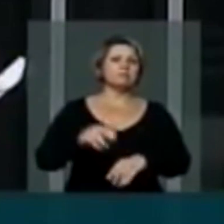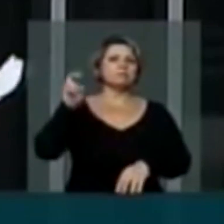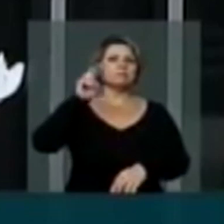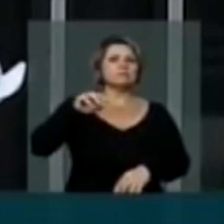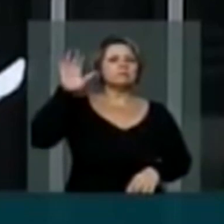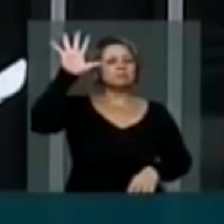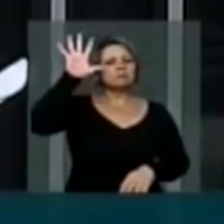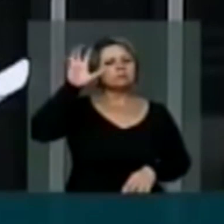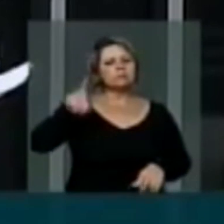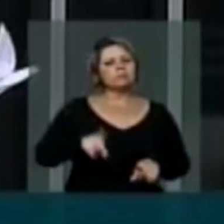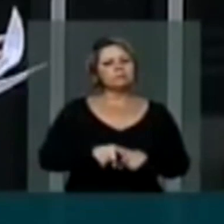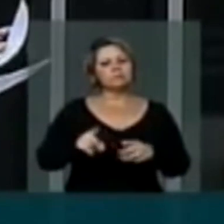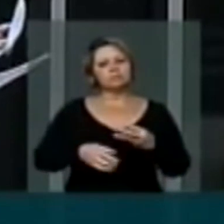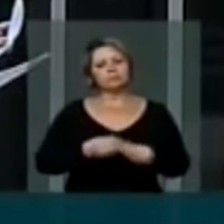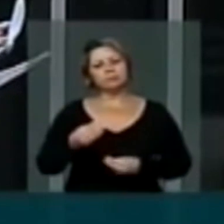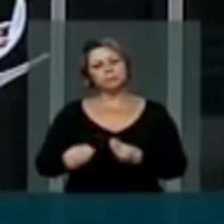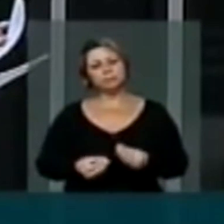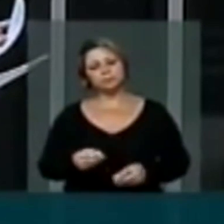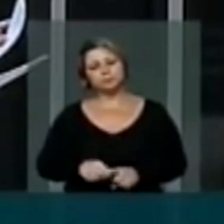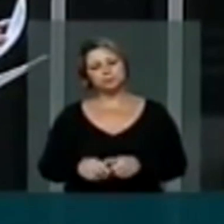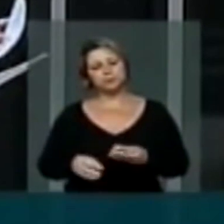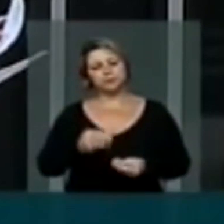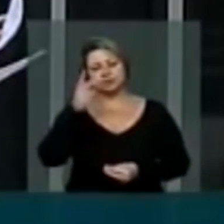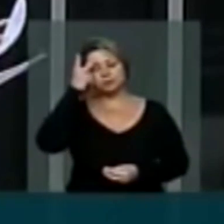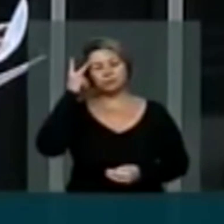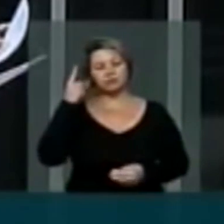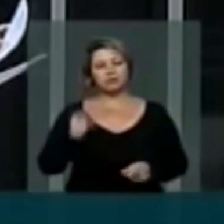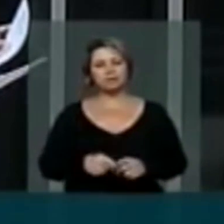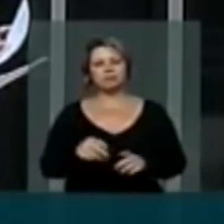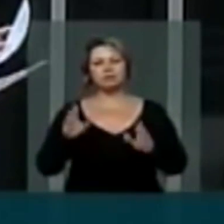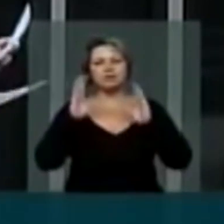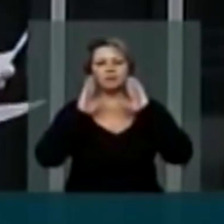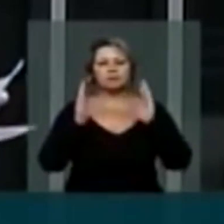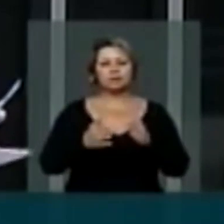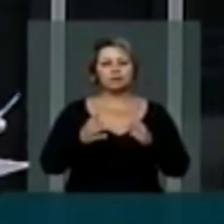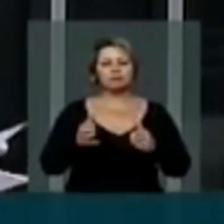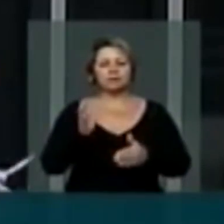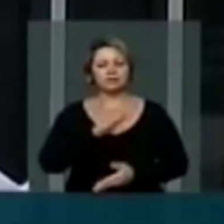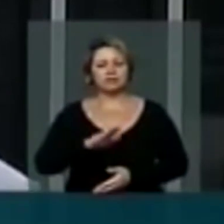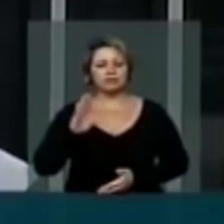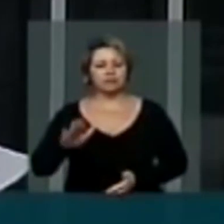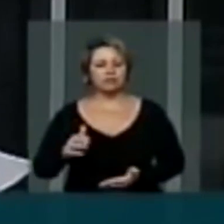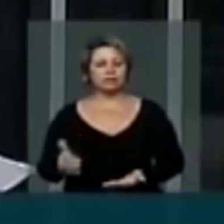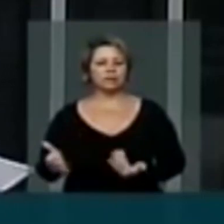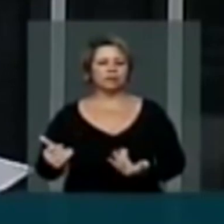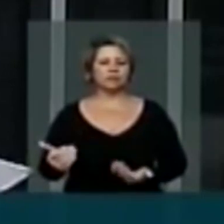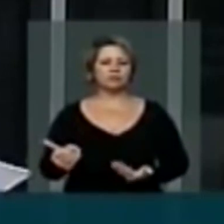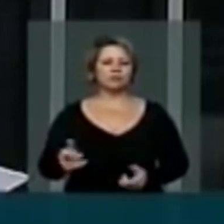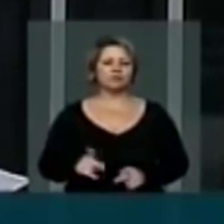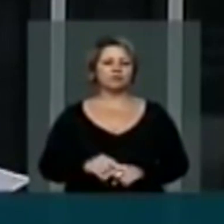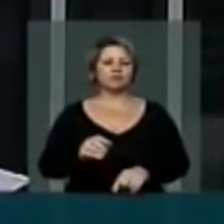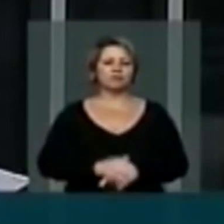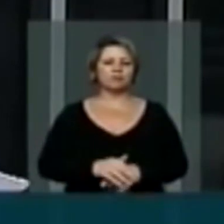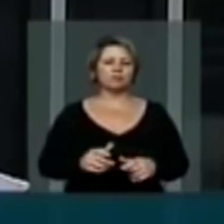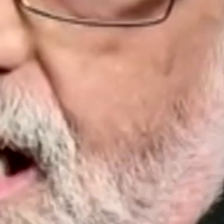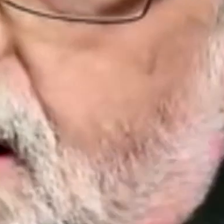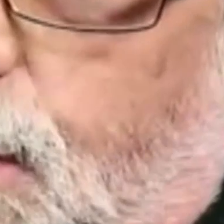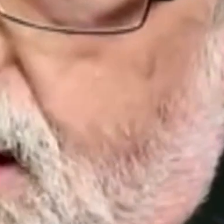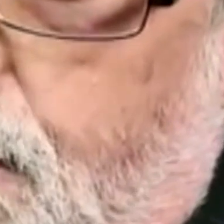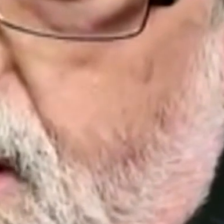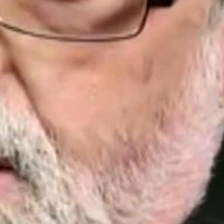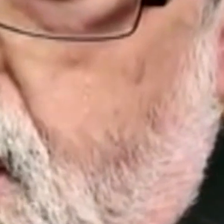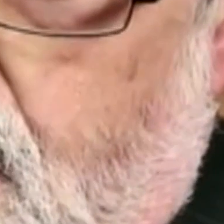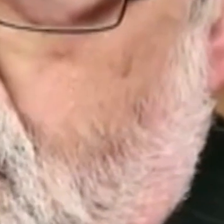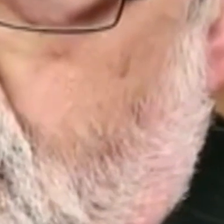combateu o regime militar Ele foi preso e torturado foi secretário de agricultura e da fazenda do governo Miguel Arrais